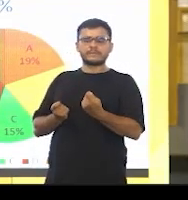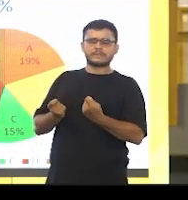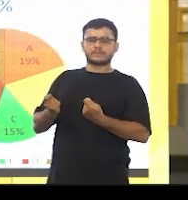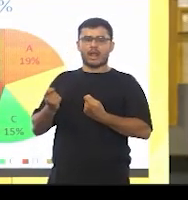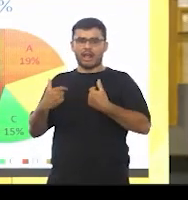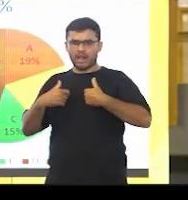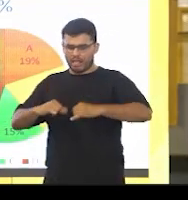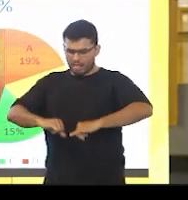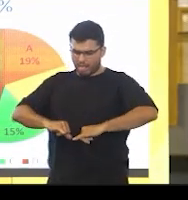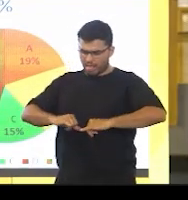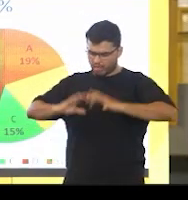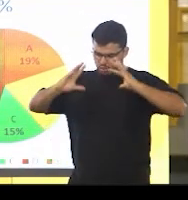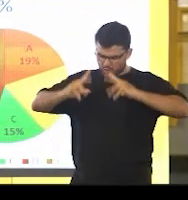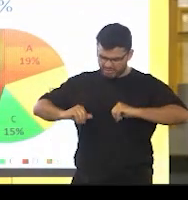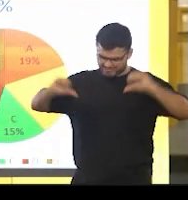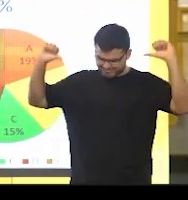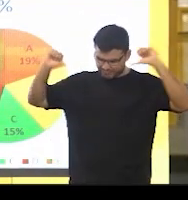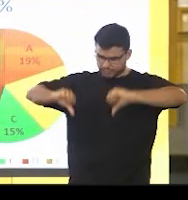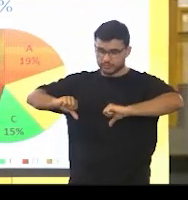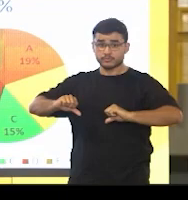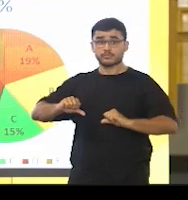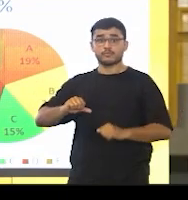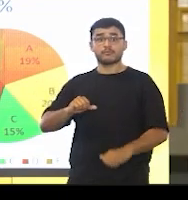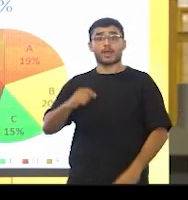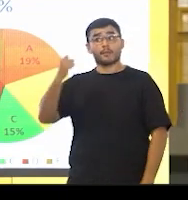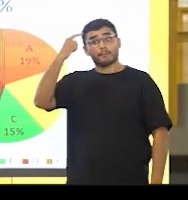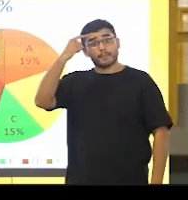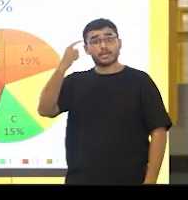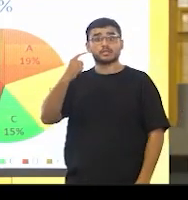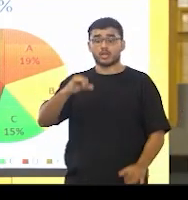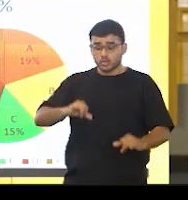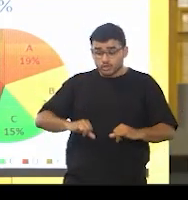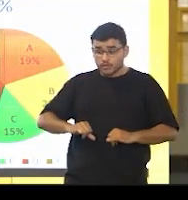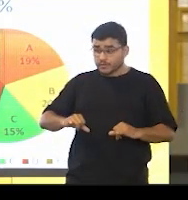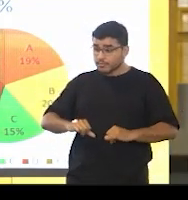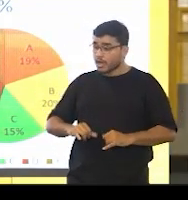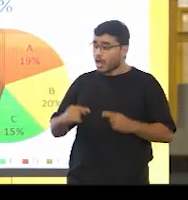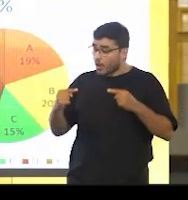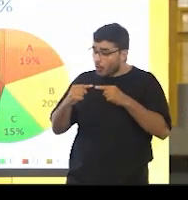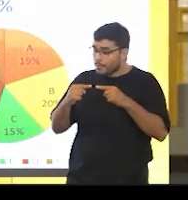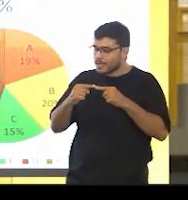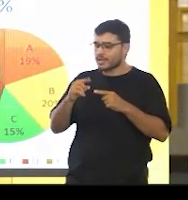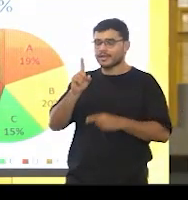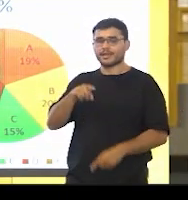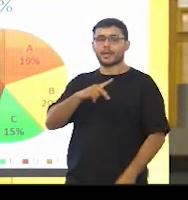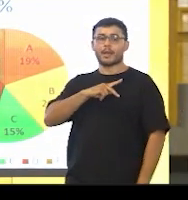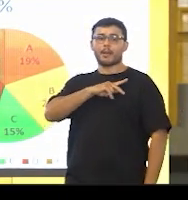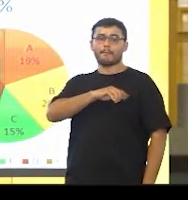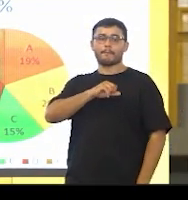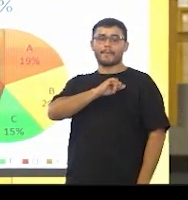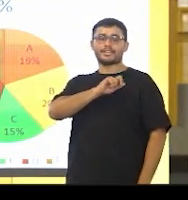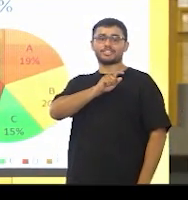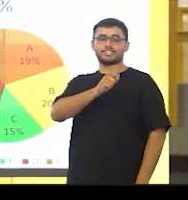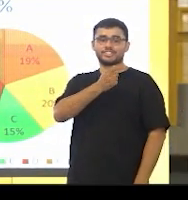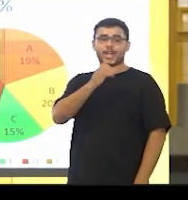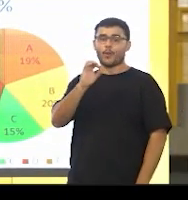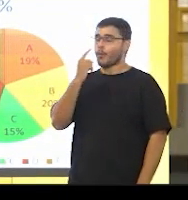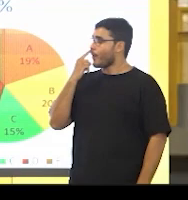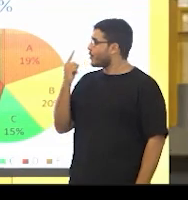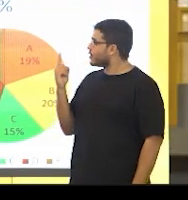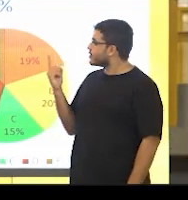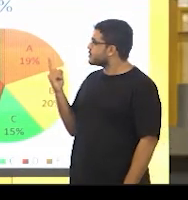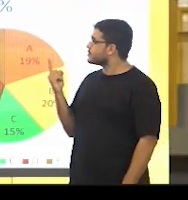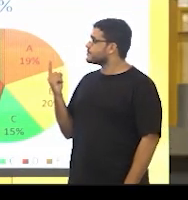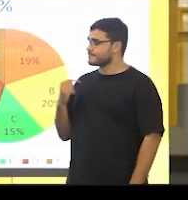Controlar. Sinônimo de sofrimento? Paixão. Alternativa E. Moderação das paixões dá no